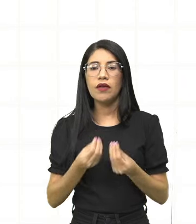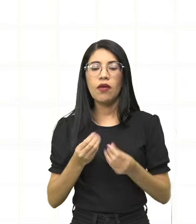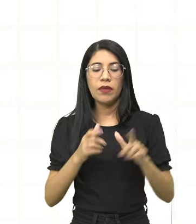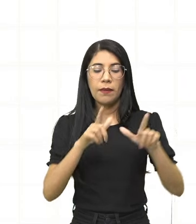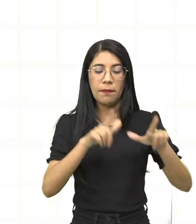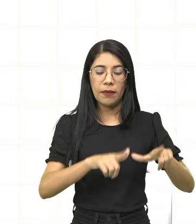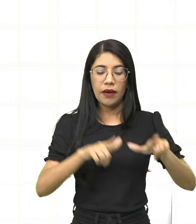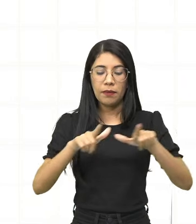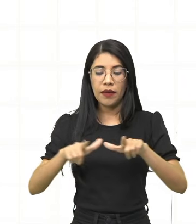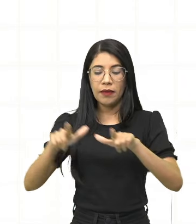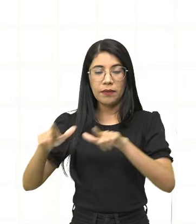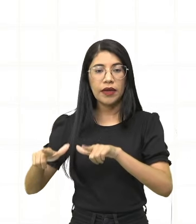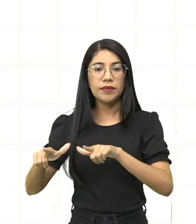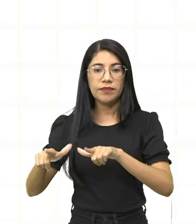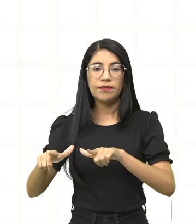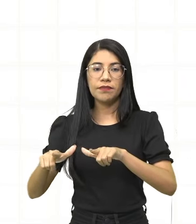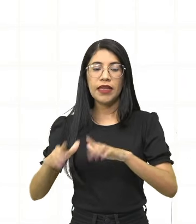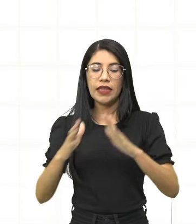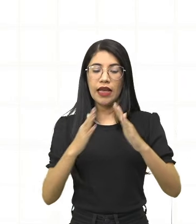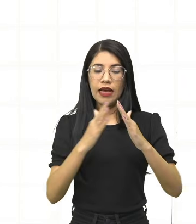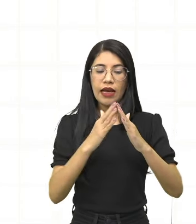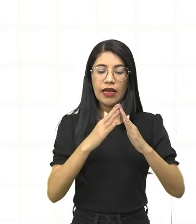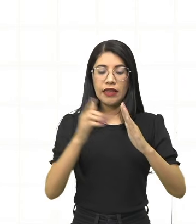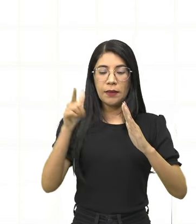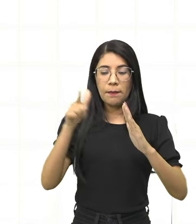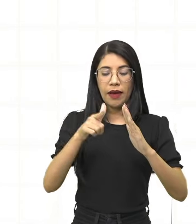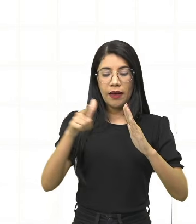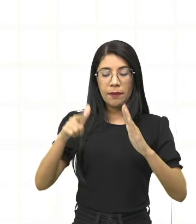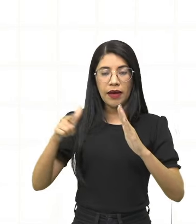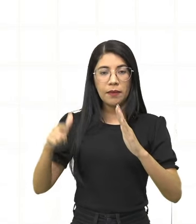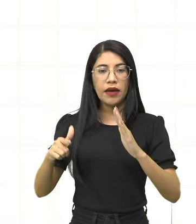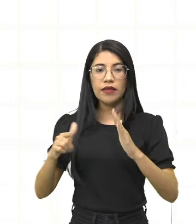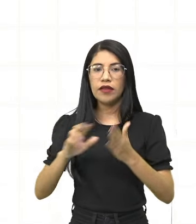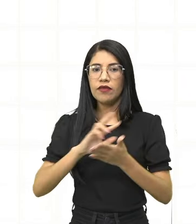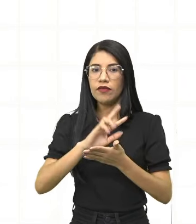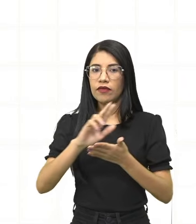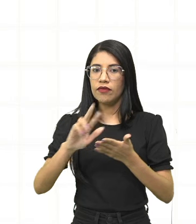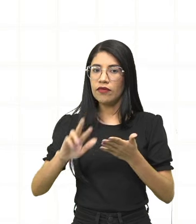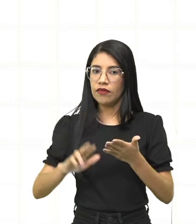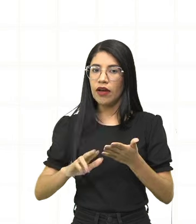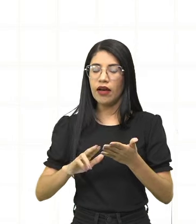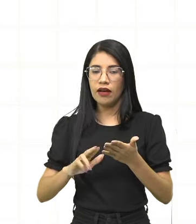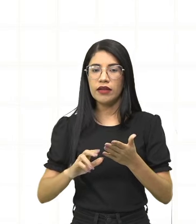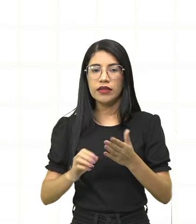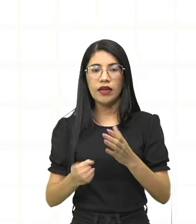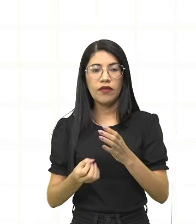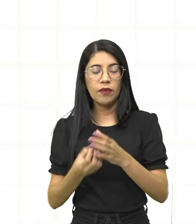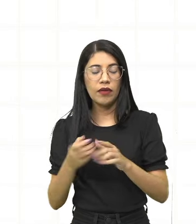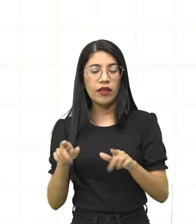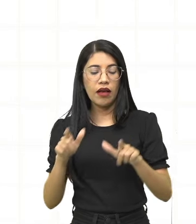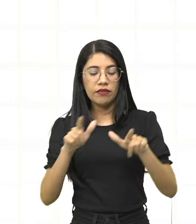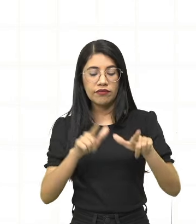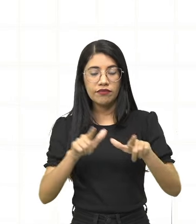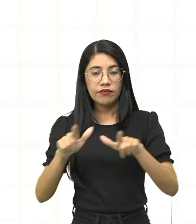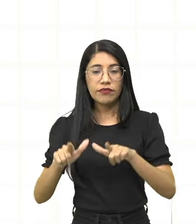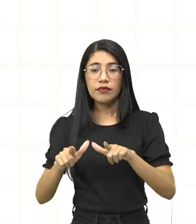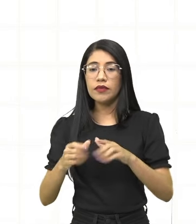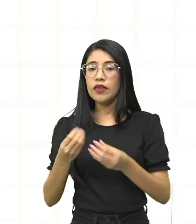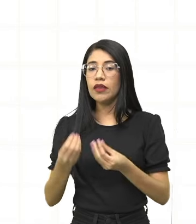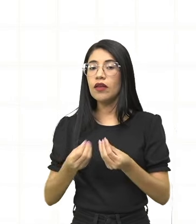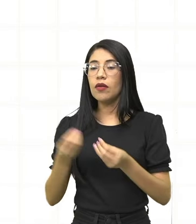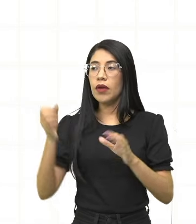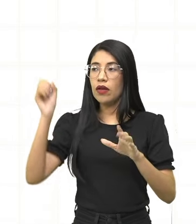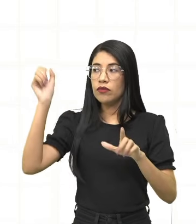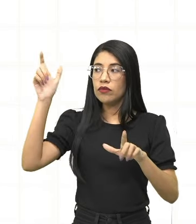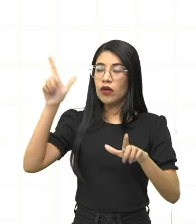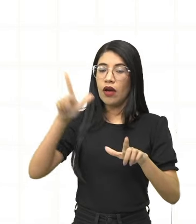as placas, olha. Nesse caso aqui, nessas residências, elas foram instaladas com esse posicionamento, né? Que provavelmente